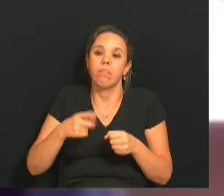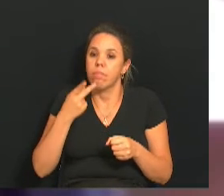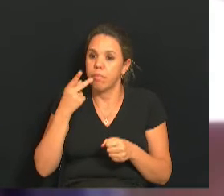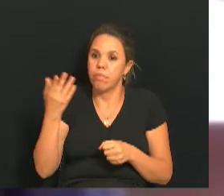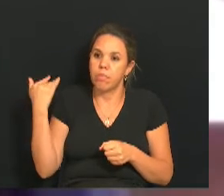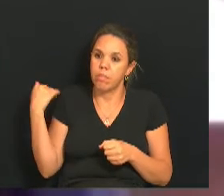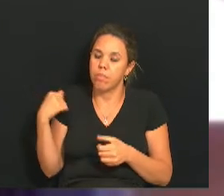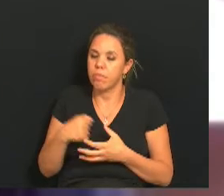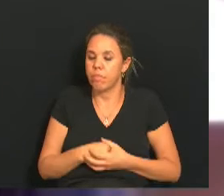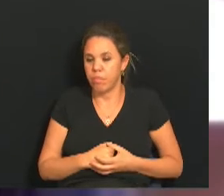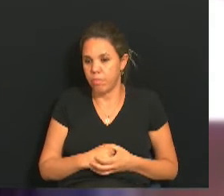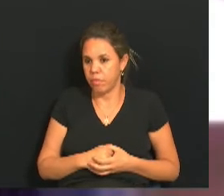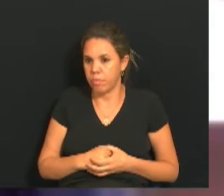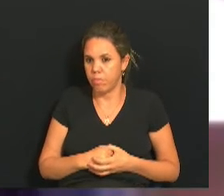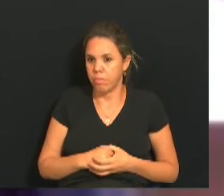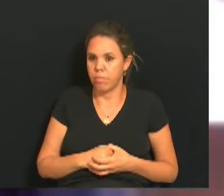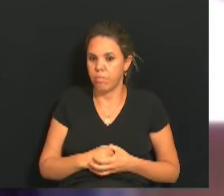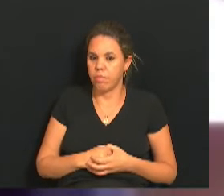anteriores,